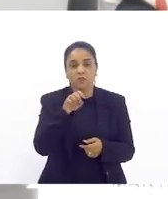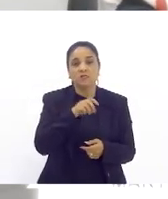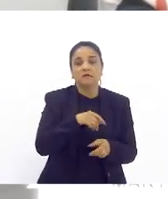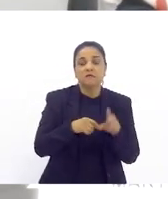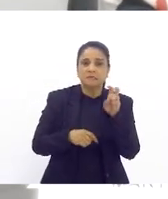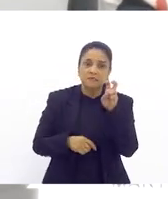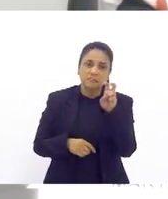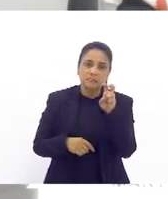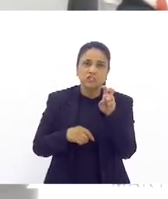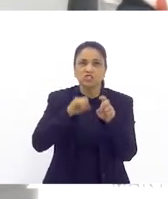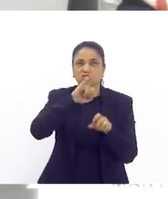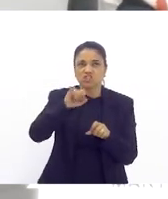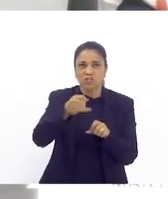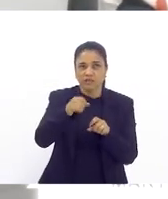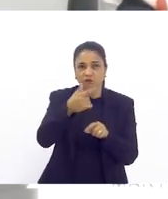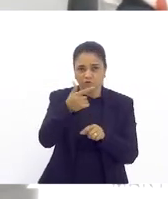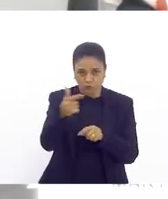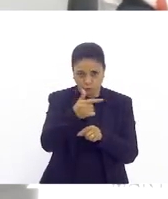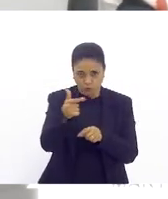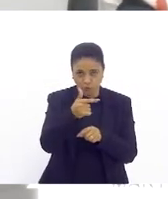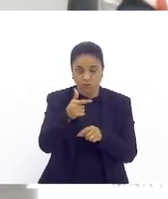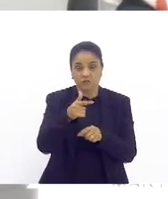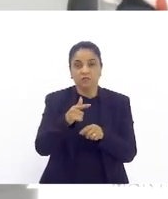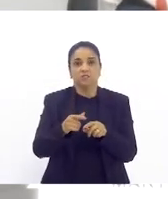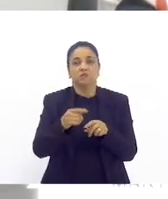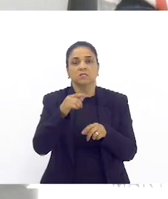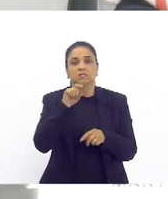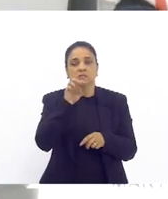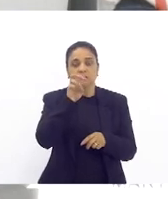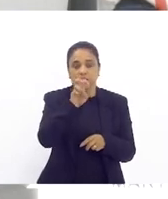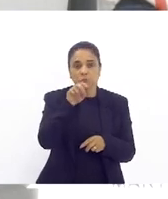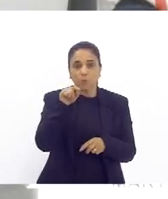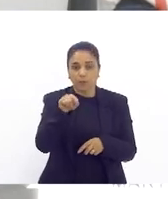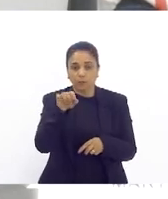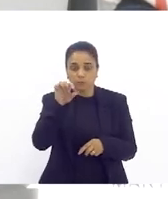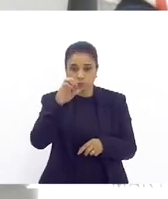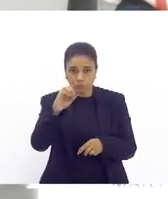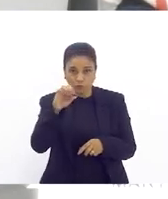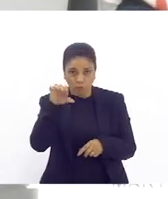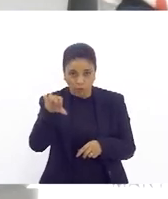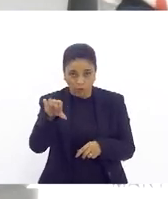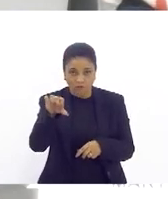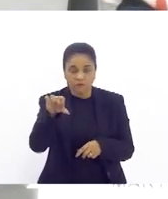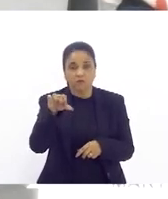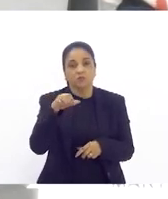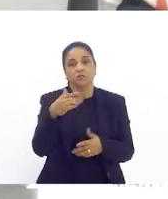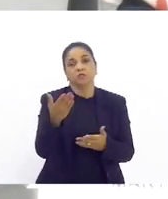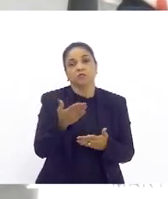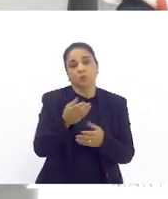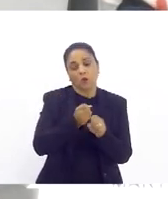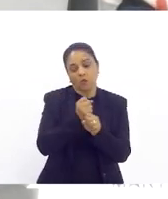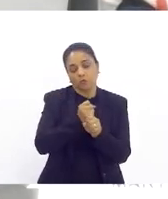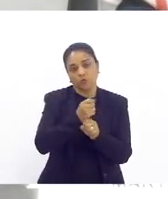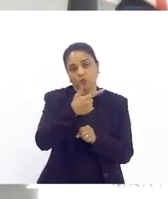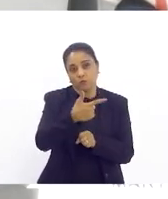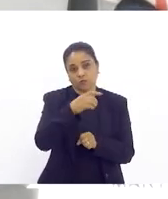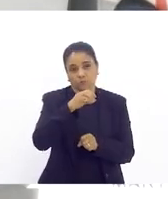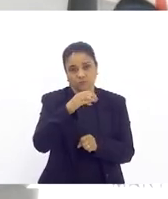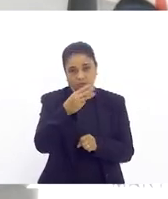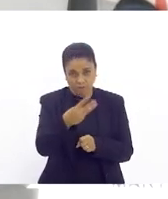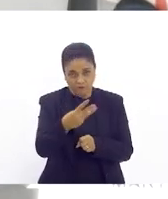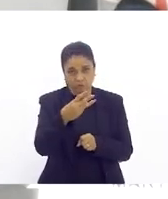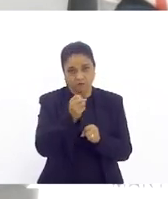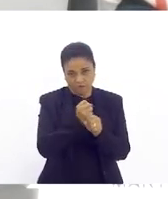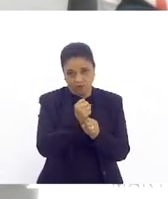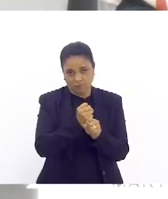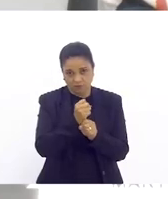Janeiro dia 2023 então o governo tá buscando acertar eu acho que tem tido um